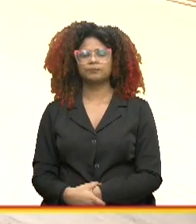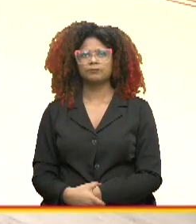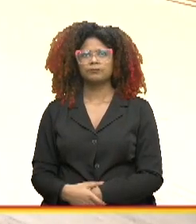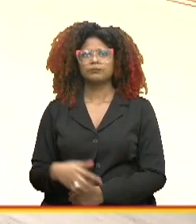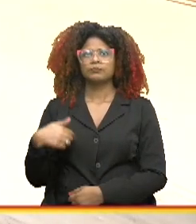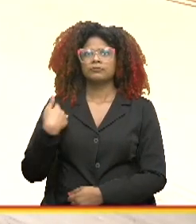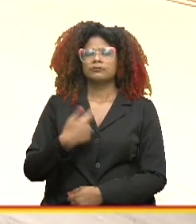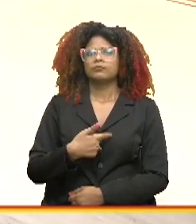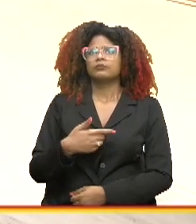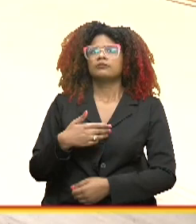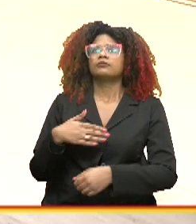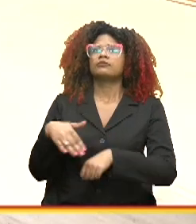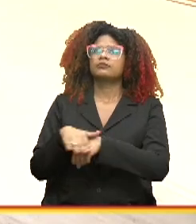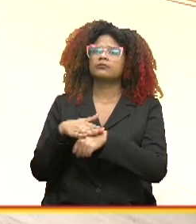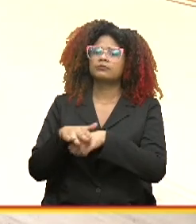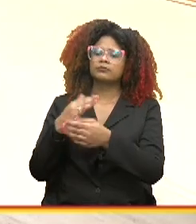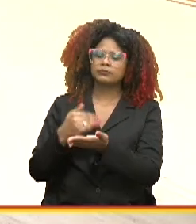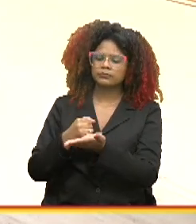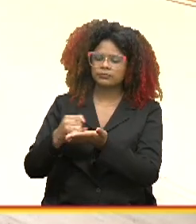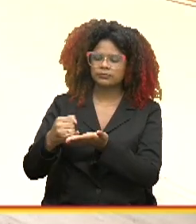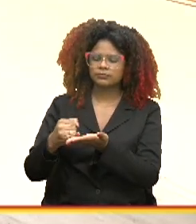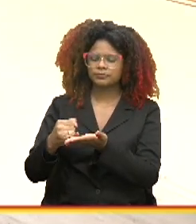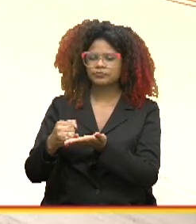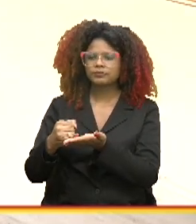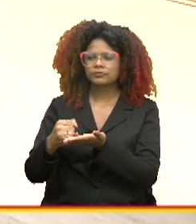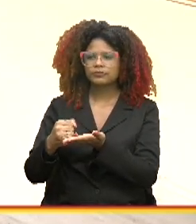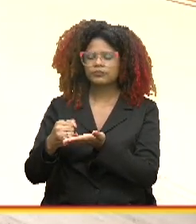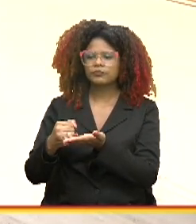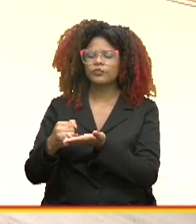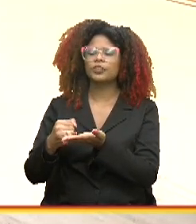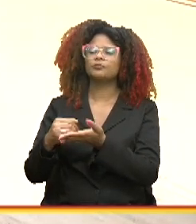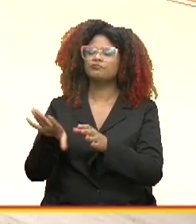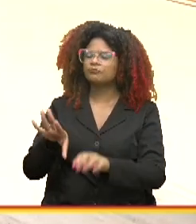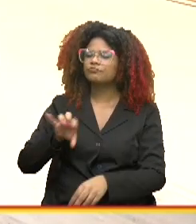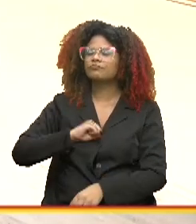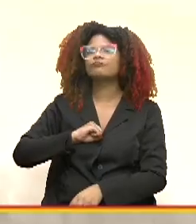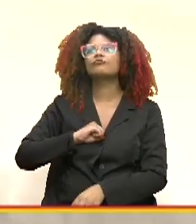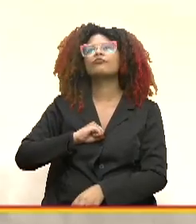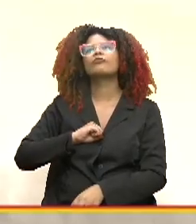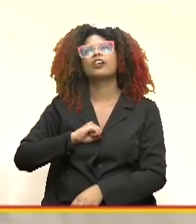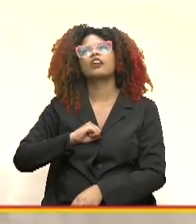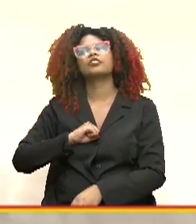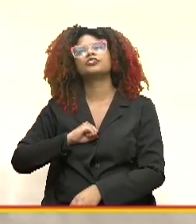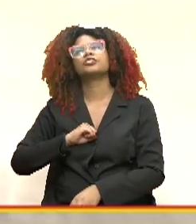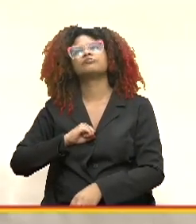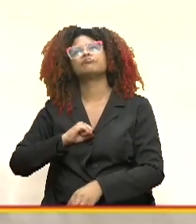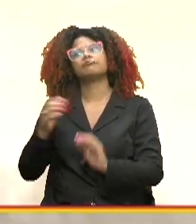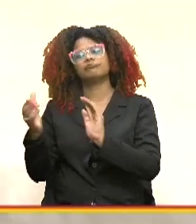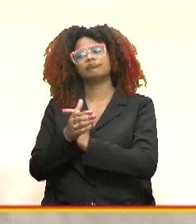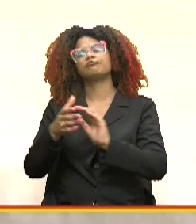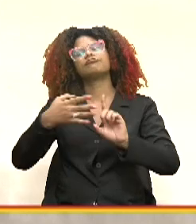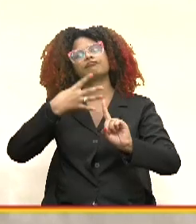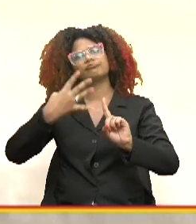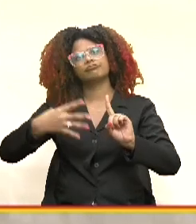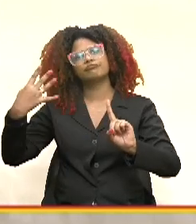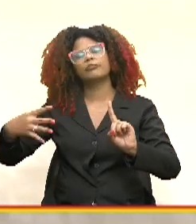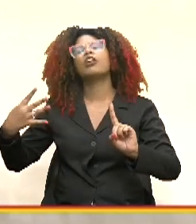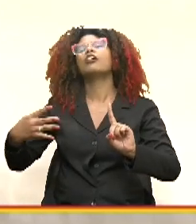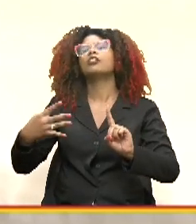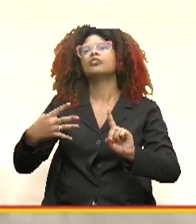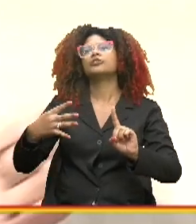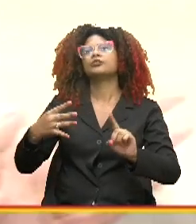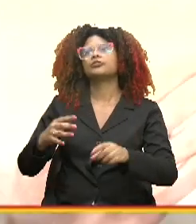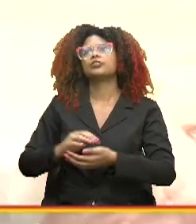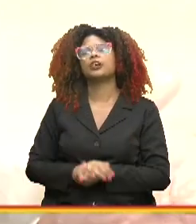no início que o casamento adoção por parte de casais homoafetivos é reconhecida pelo STF desde